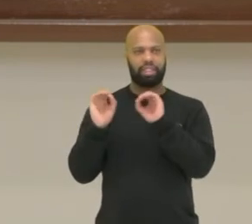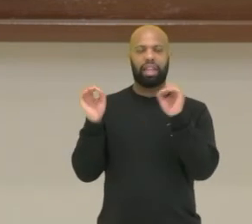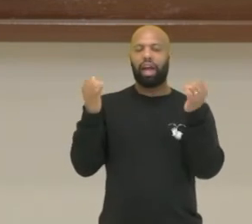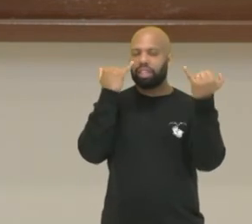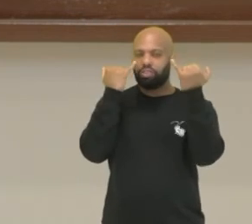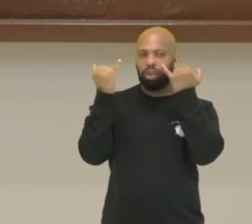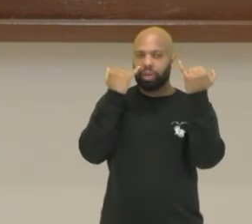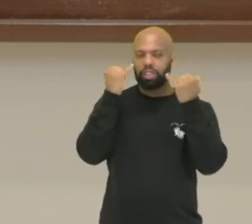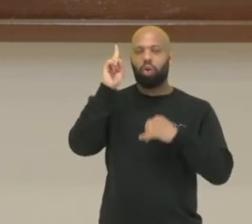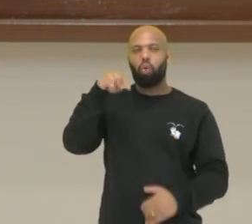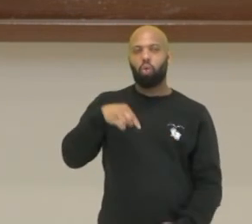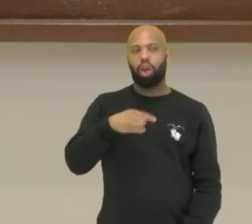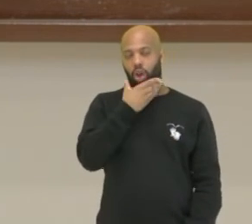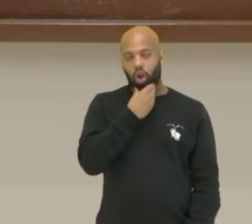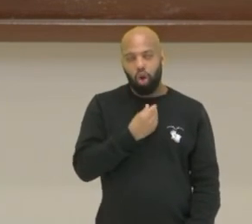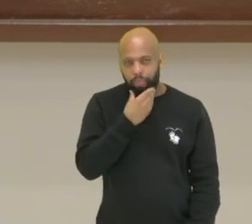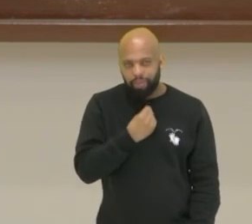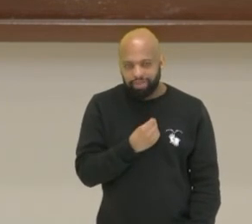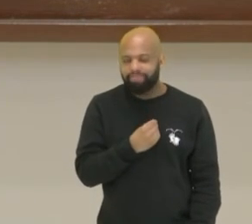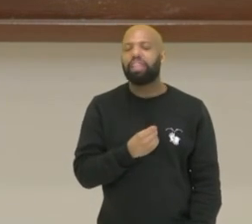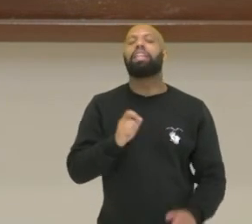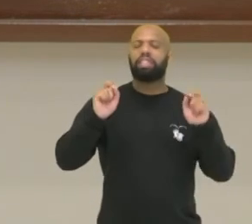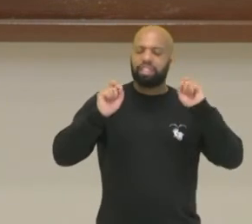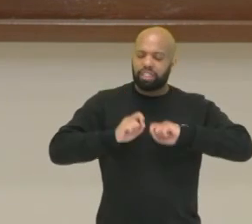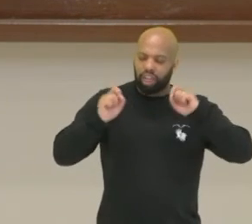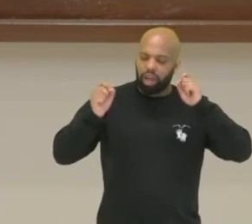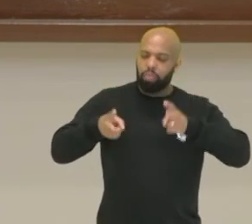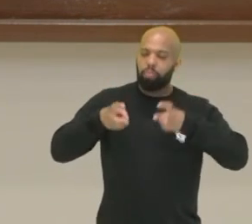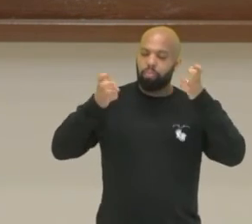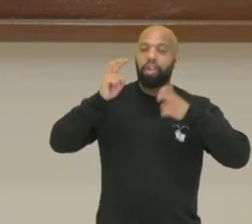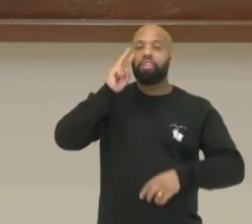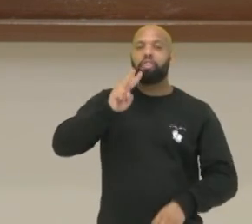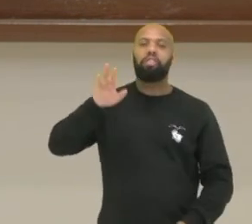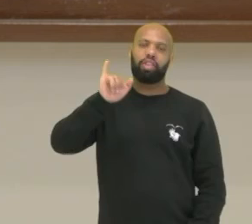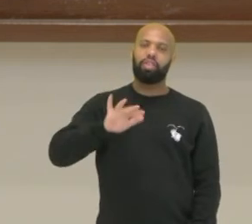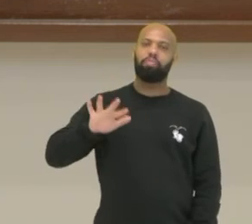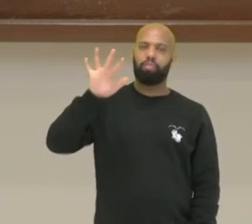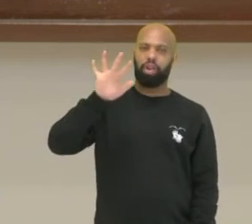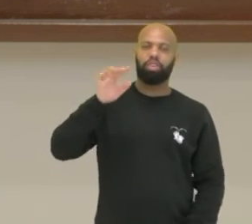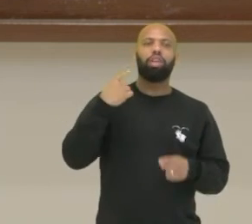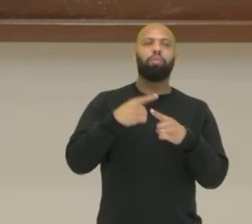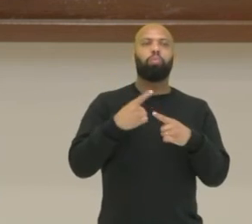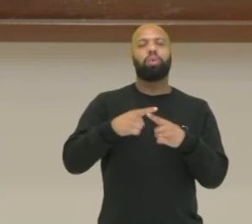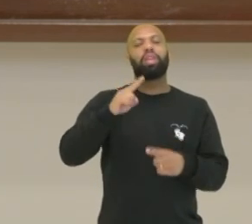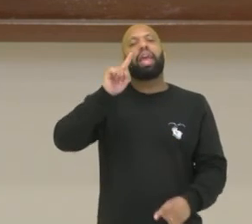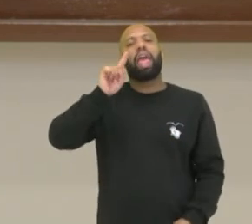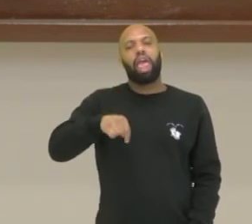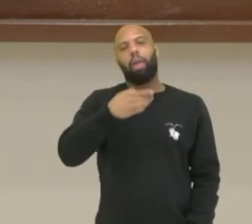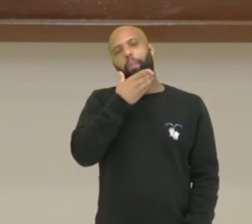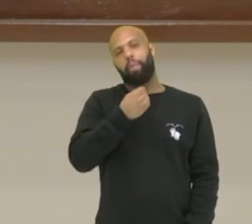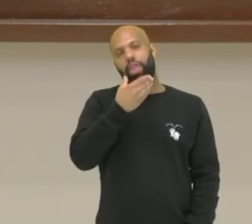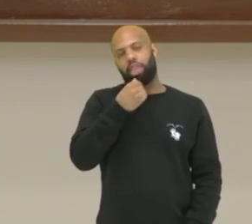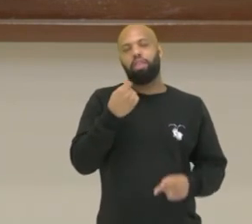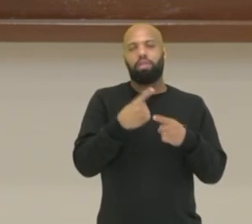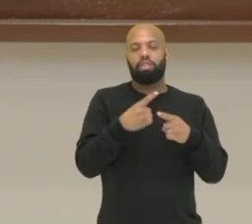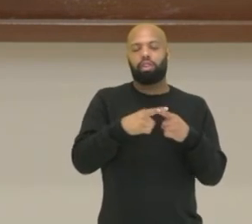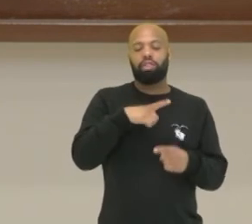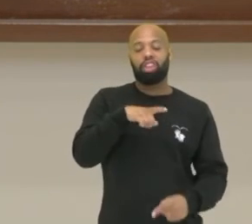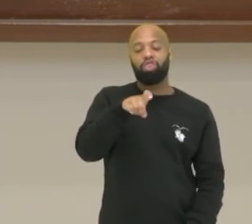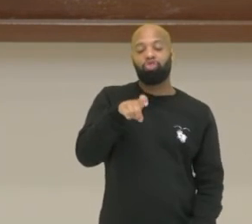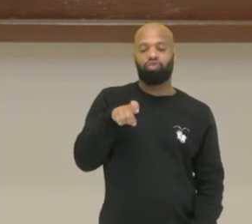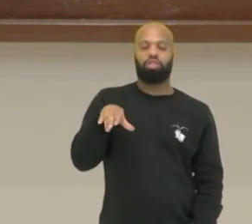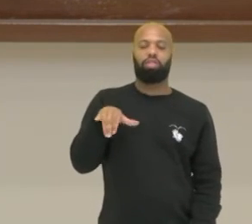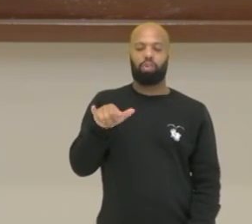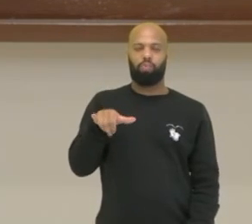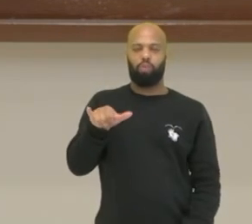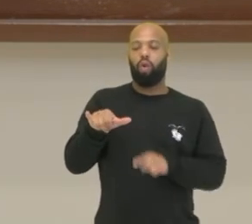vocês cariótipo masculino, vocês com certeza conseguiriam responder para a professora de